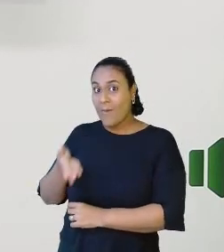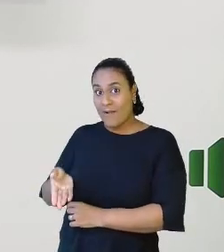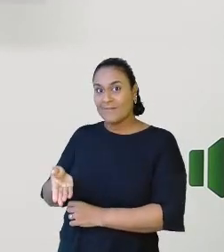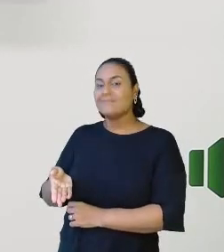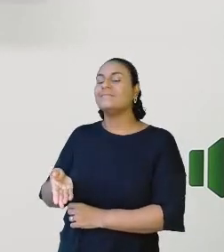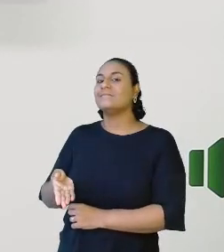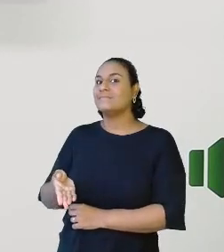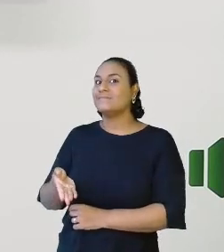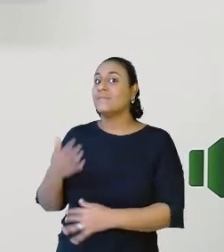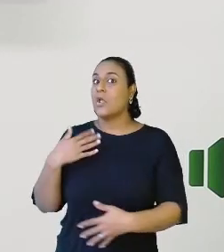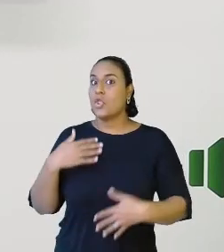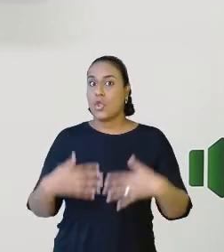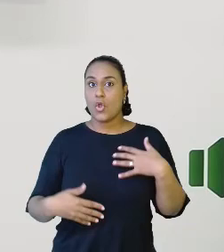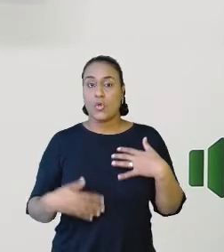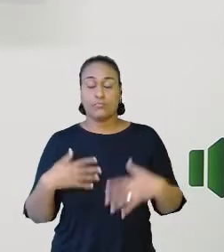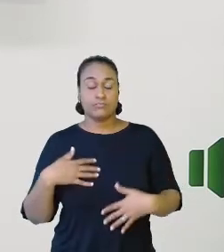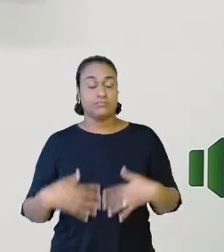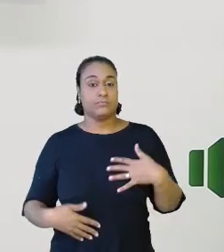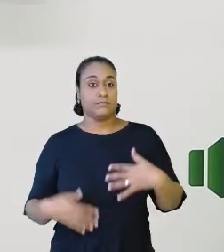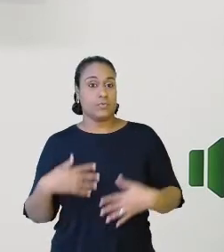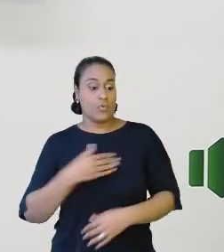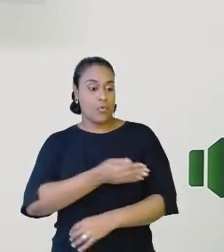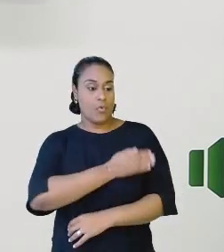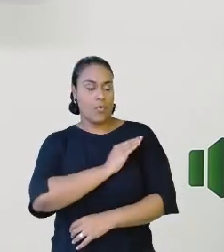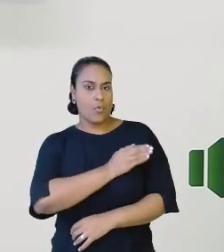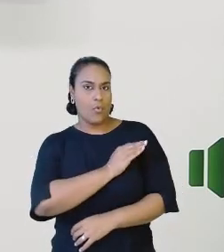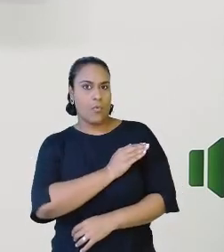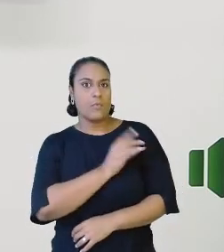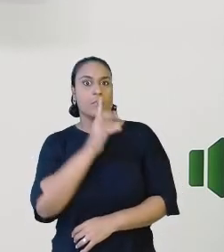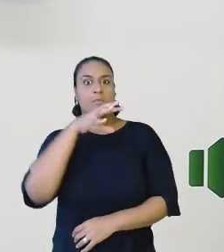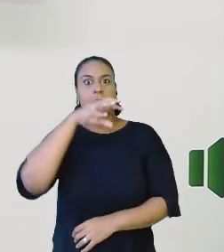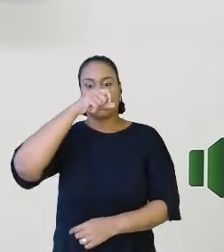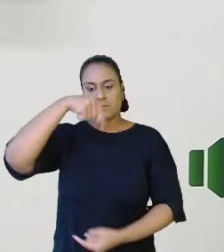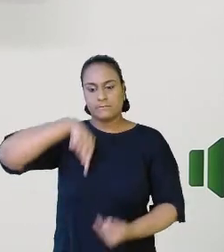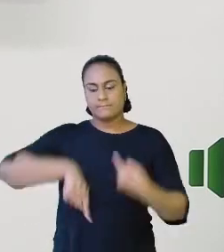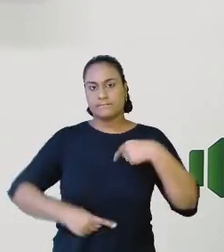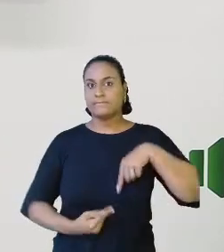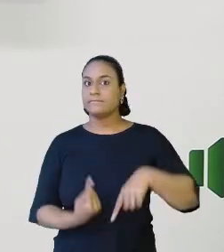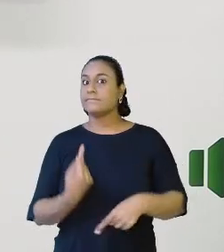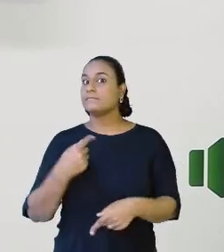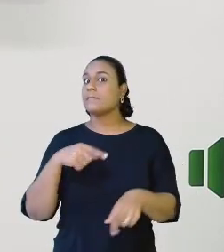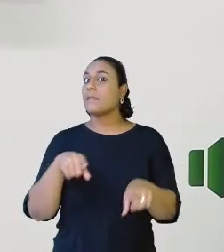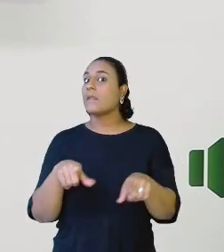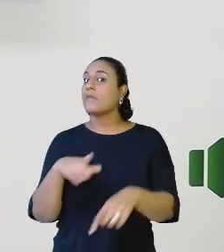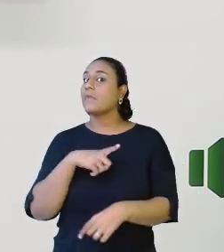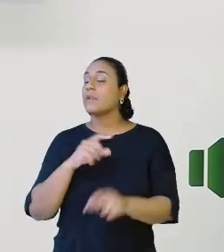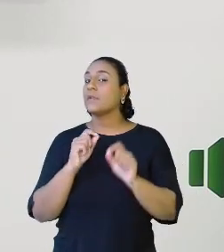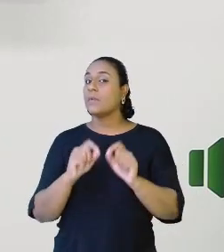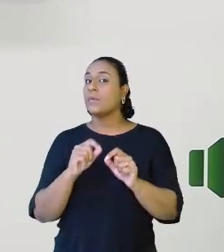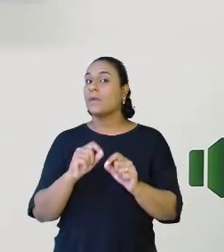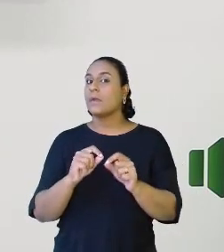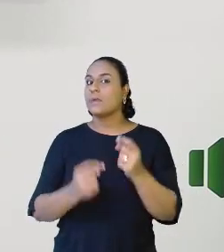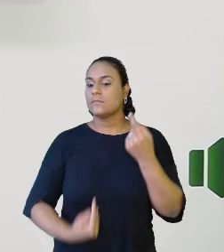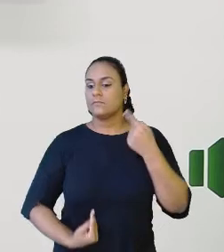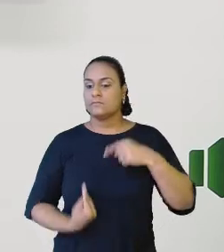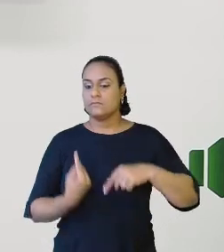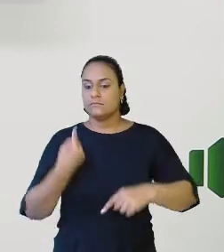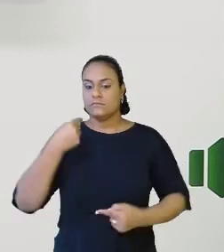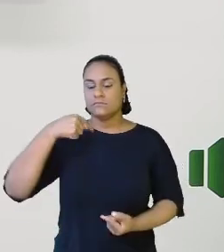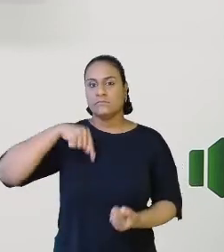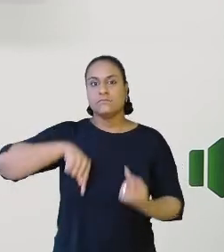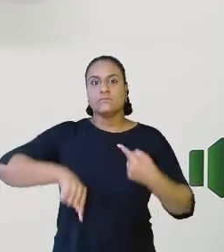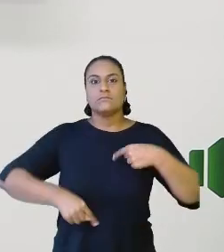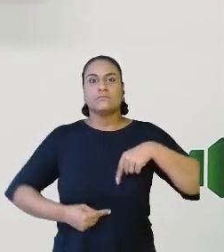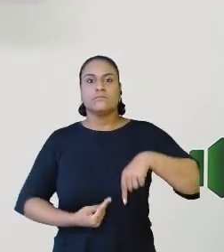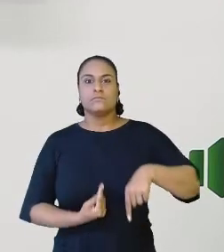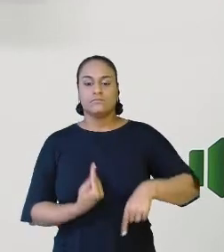nosso sistema cardiovascular, no nosso sistema circulatório, vai estar circulando, ele é responsável por fazer com